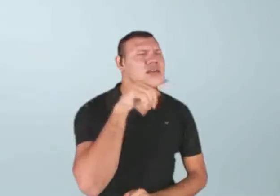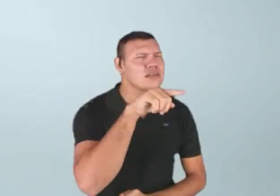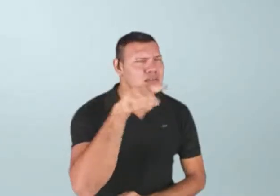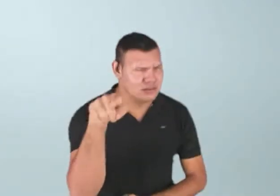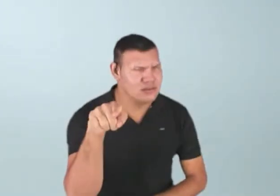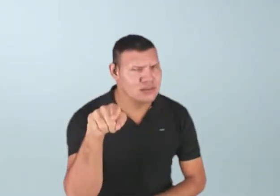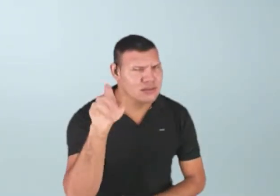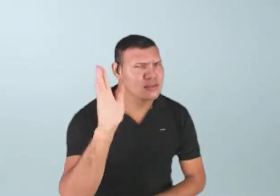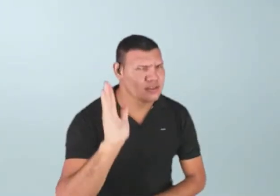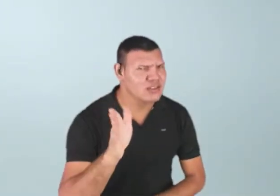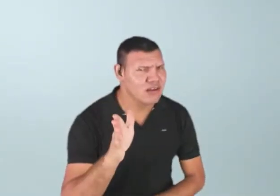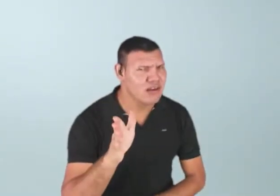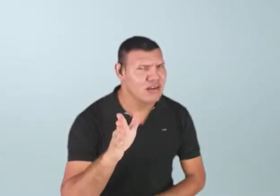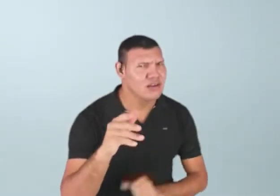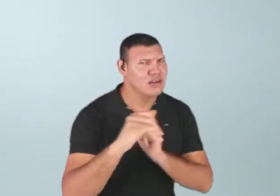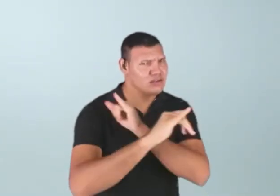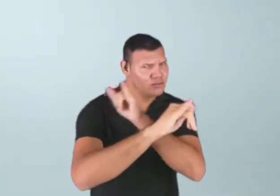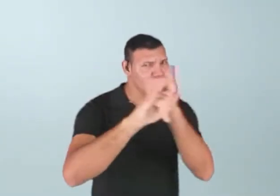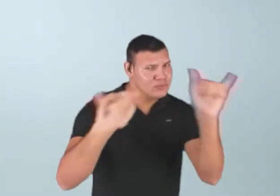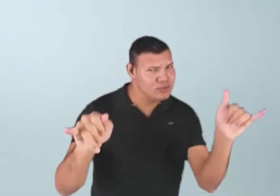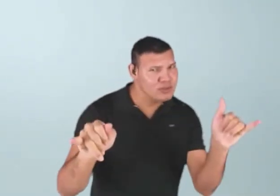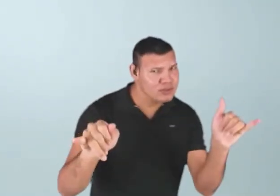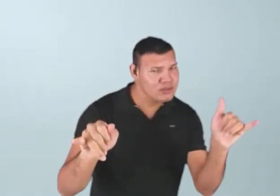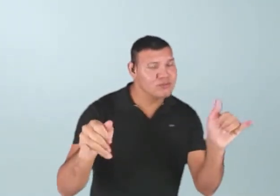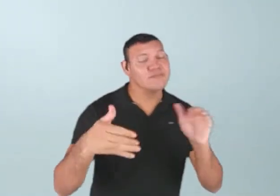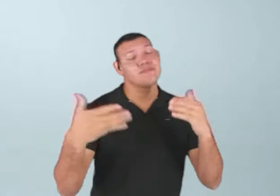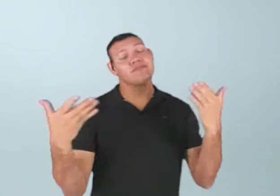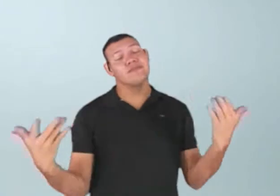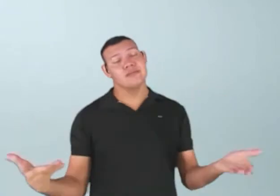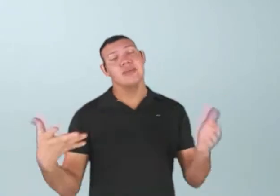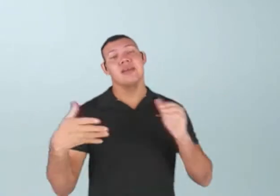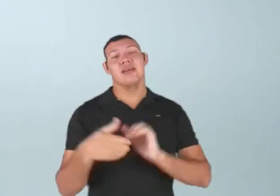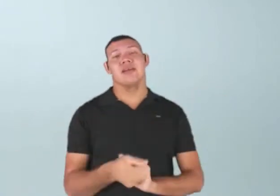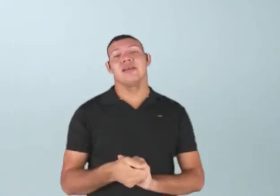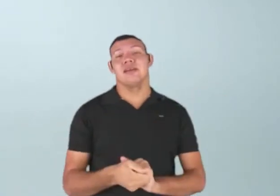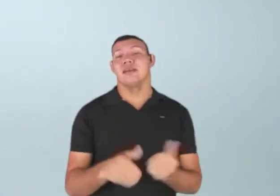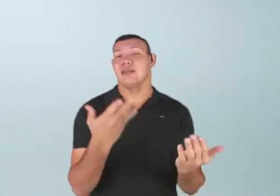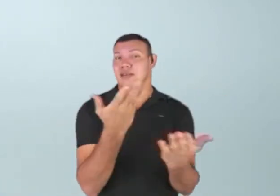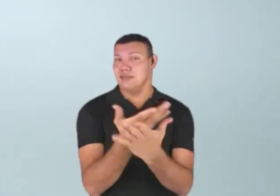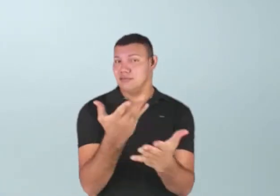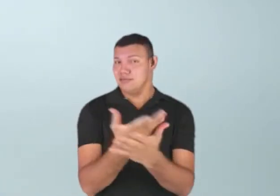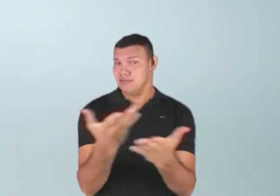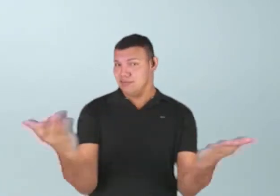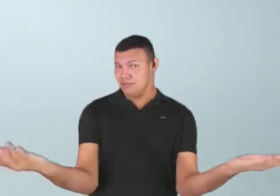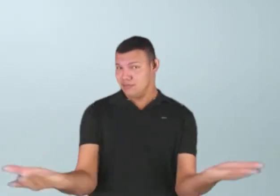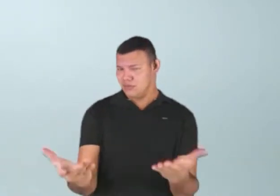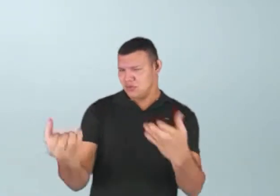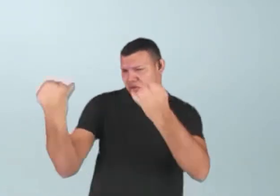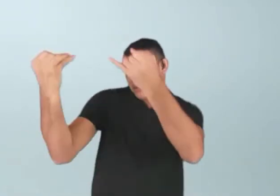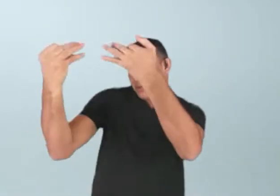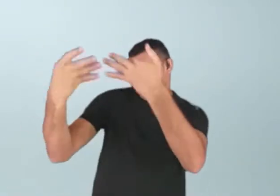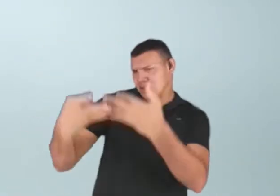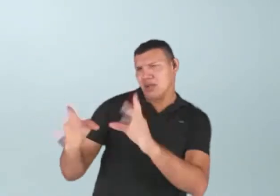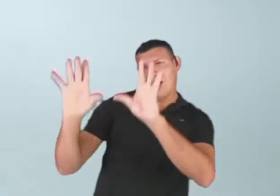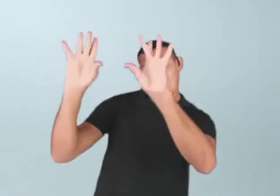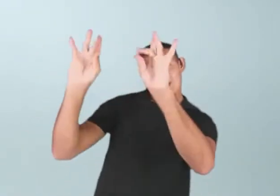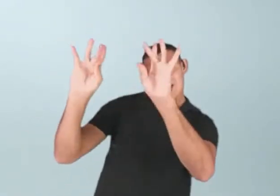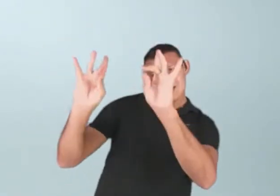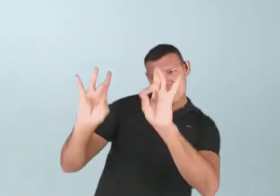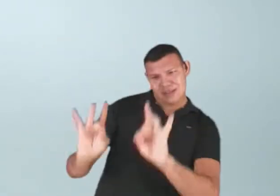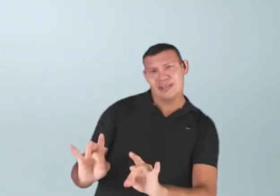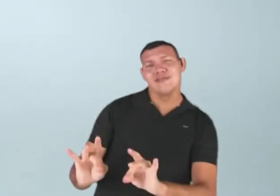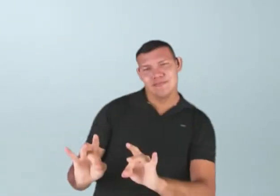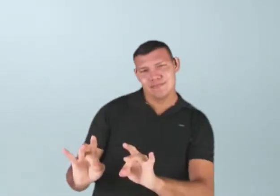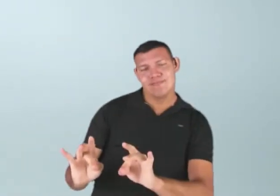se trata a peça publicitária? Então, nesta aula de hoje, vou explicar um pouco mais a vocês,